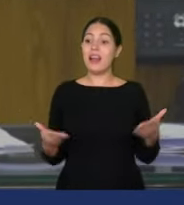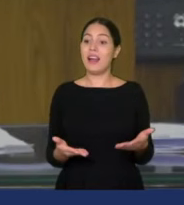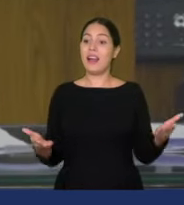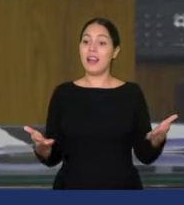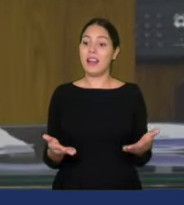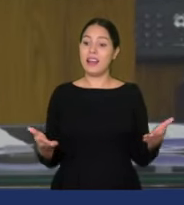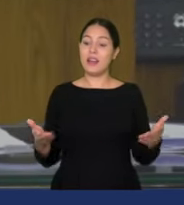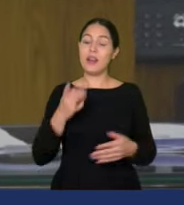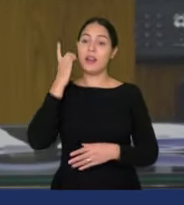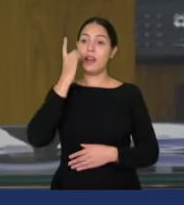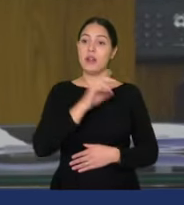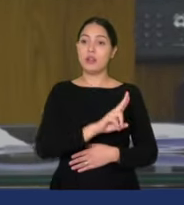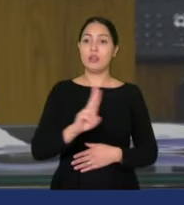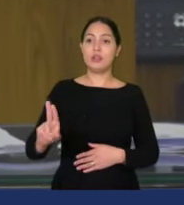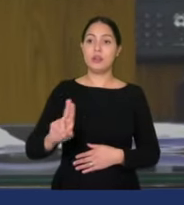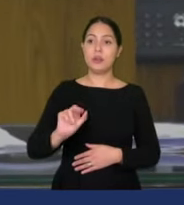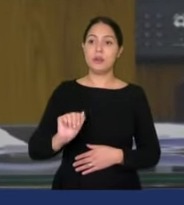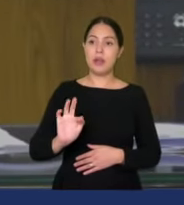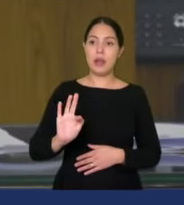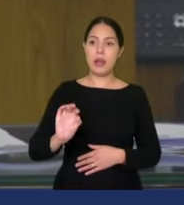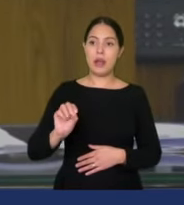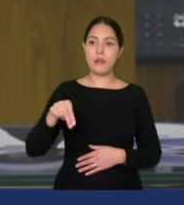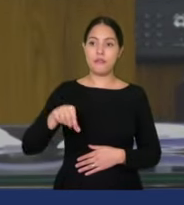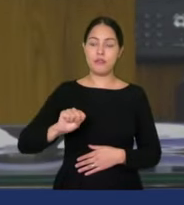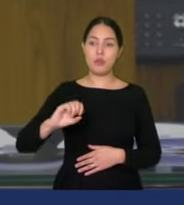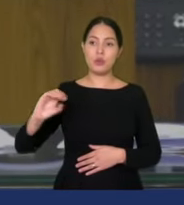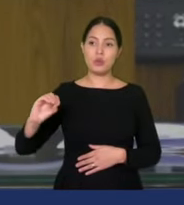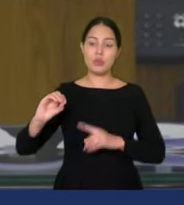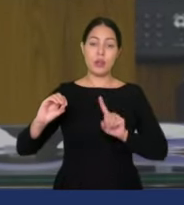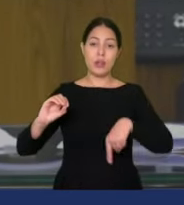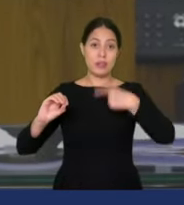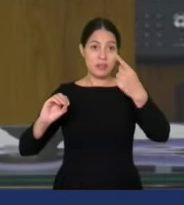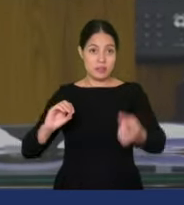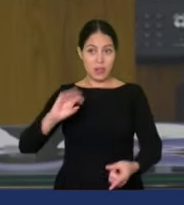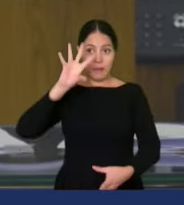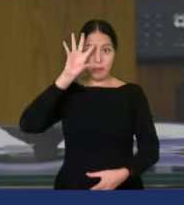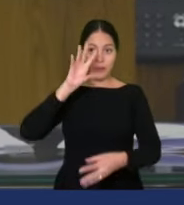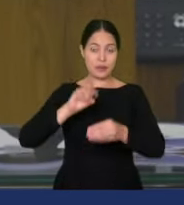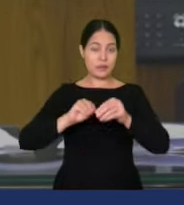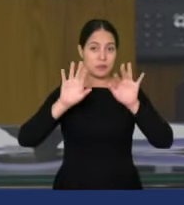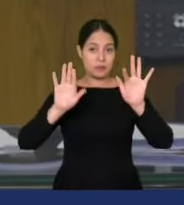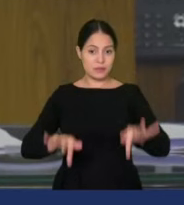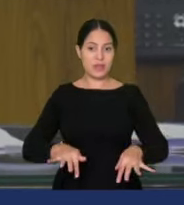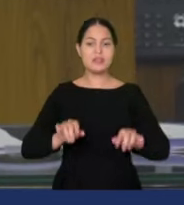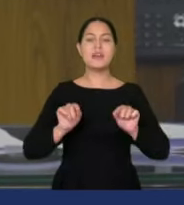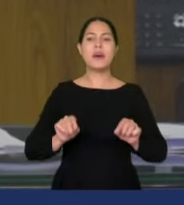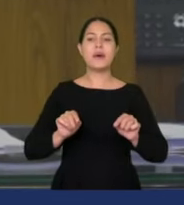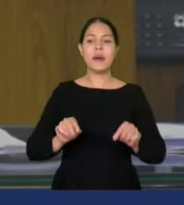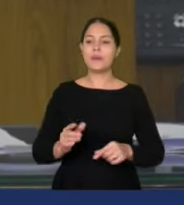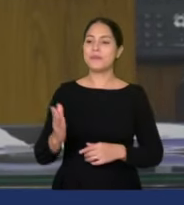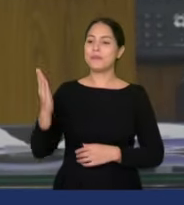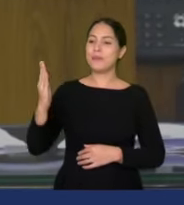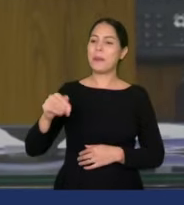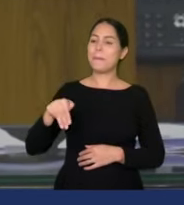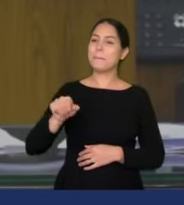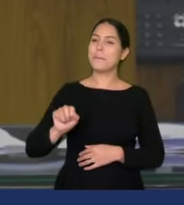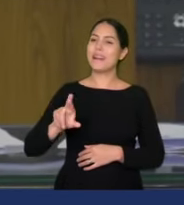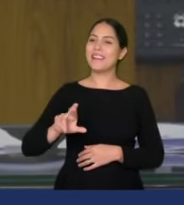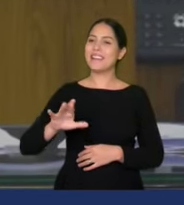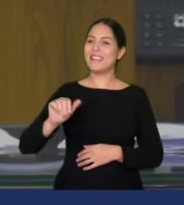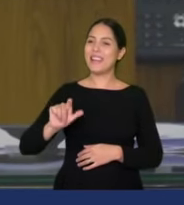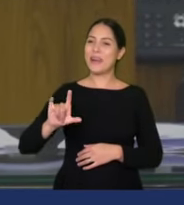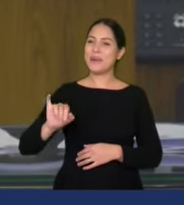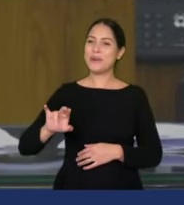Afonso Florencio e, por fim, vamos encerrar com chave de ouro, ouvindo aqui a Maria Lúcia Fatorelli,